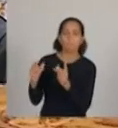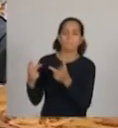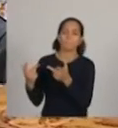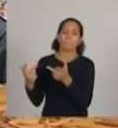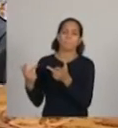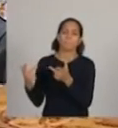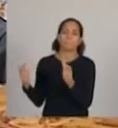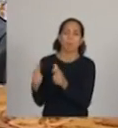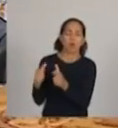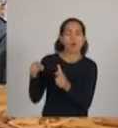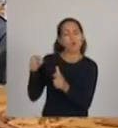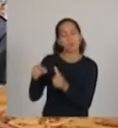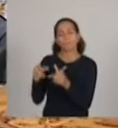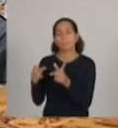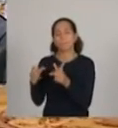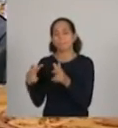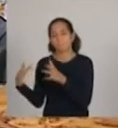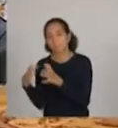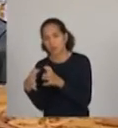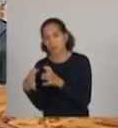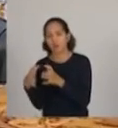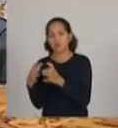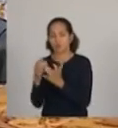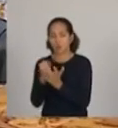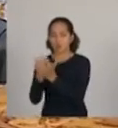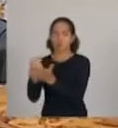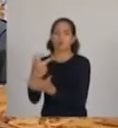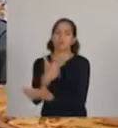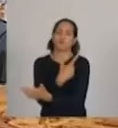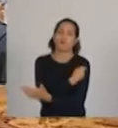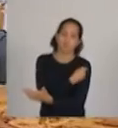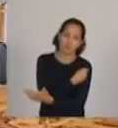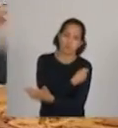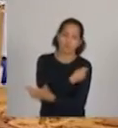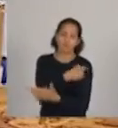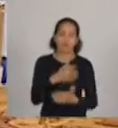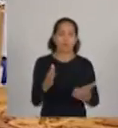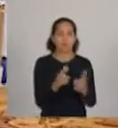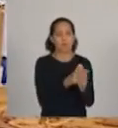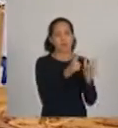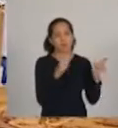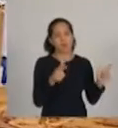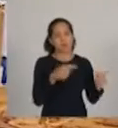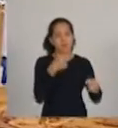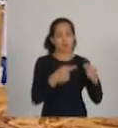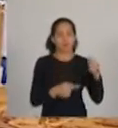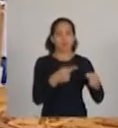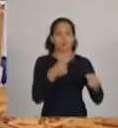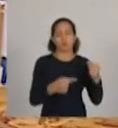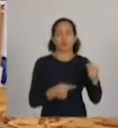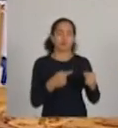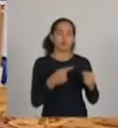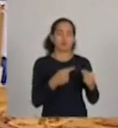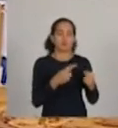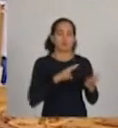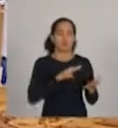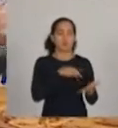a favor da vacina, alguns estão brigando só por posição política. Isso é muito